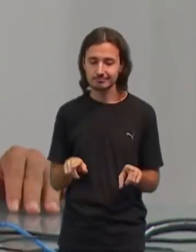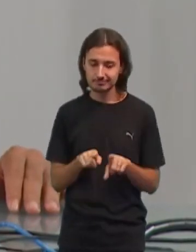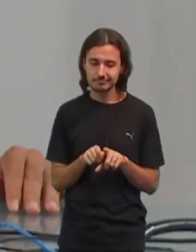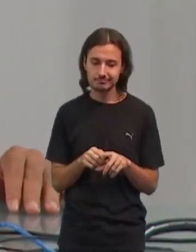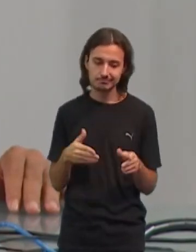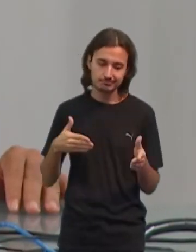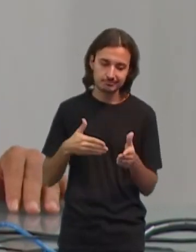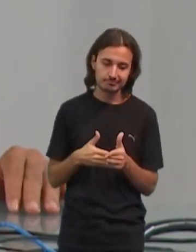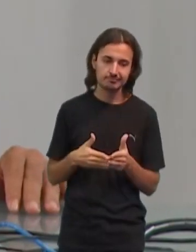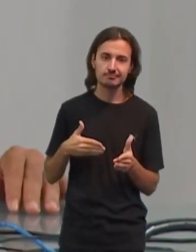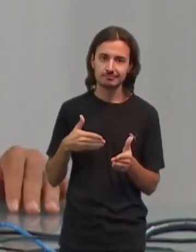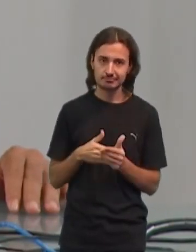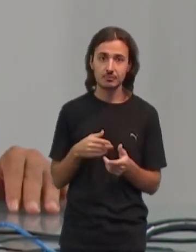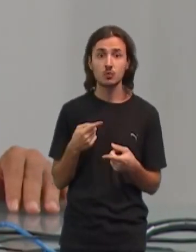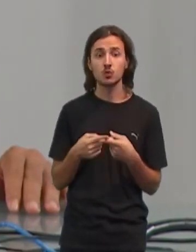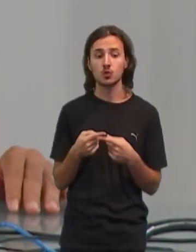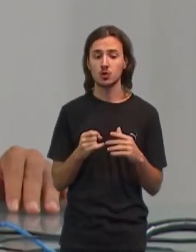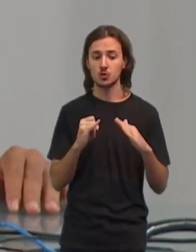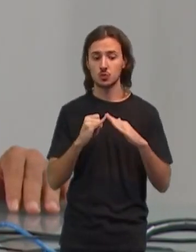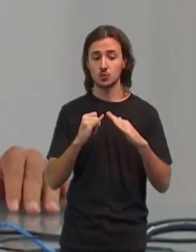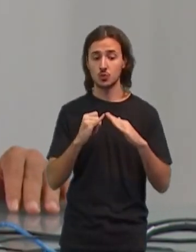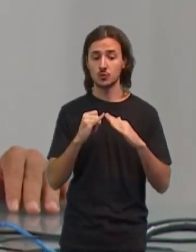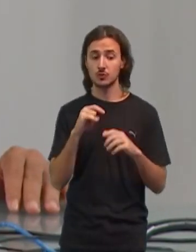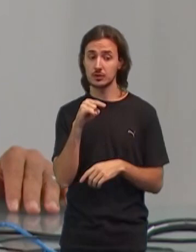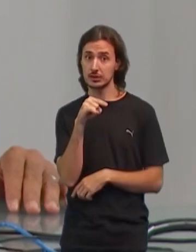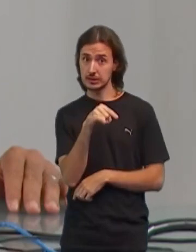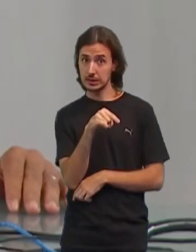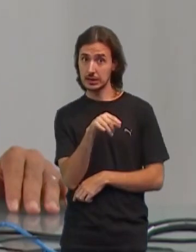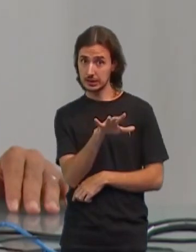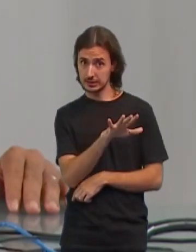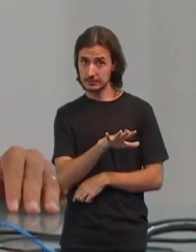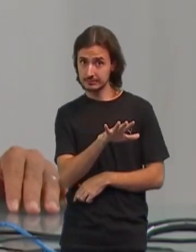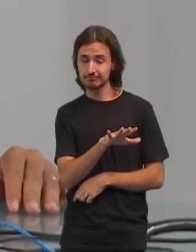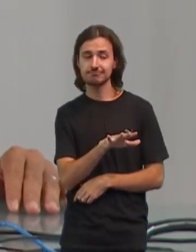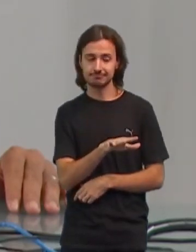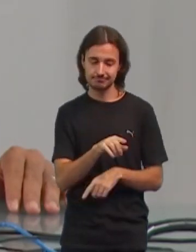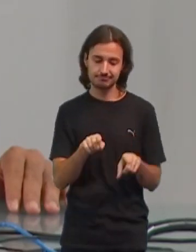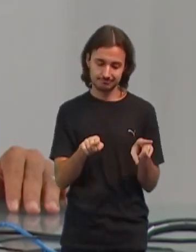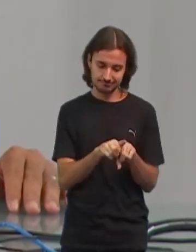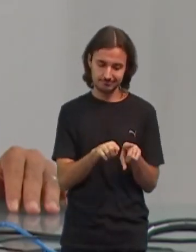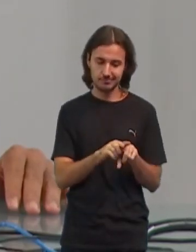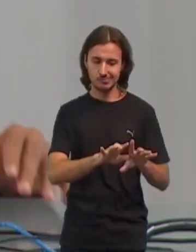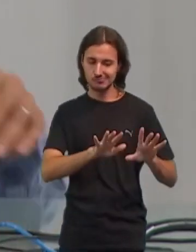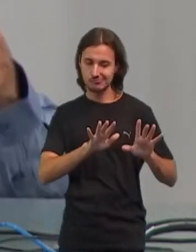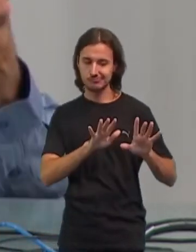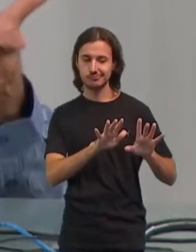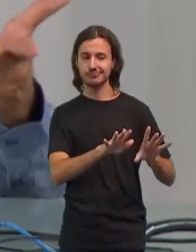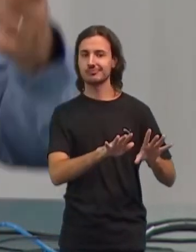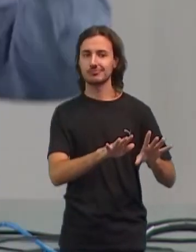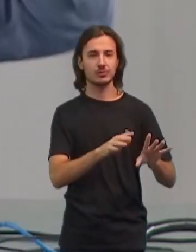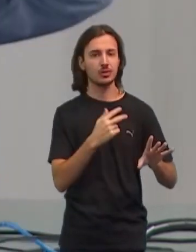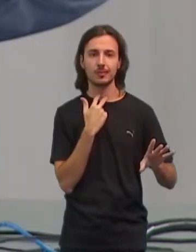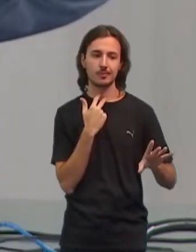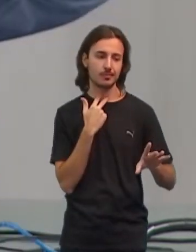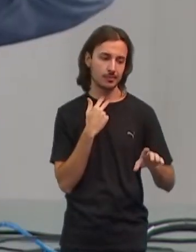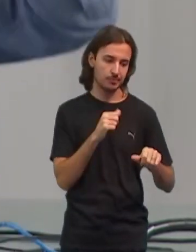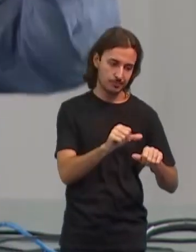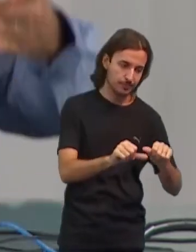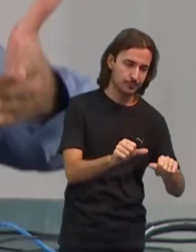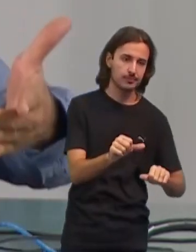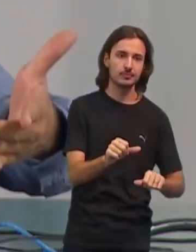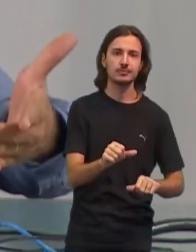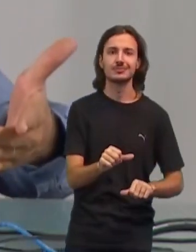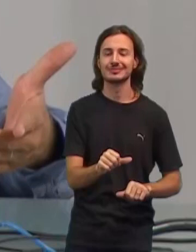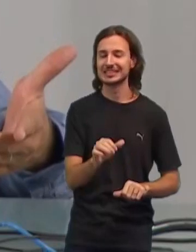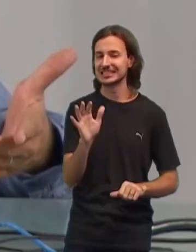foi devidamente tombado, eu já falei aqui em outras oportunidades, vereador Wagner de Oliveira. Ali já teve um